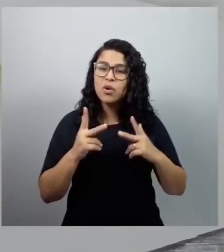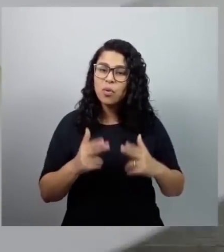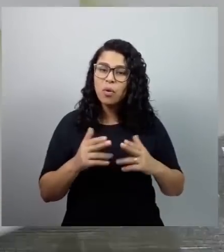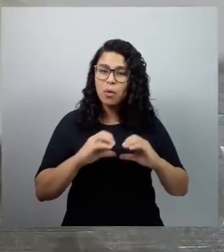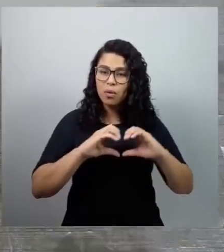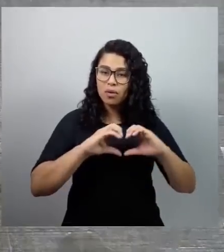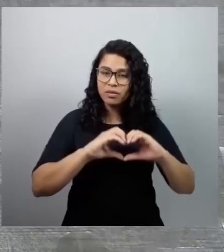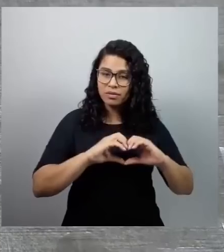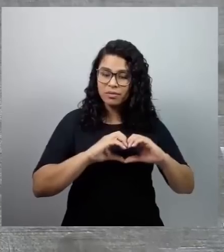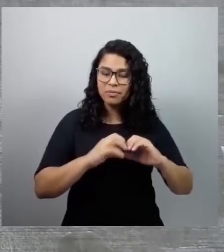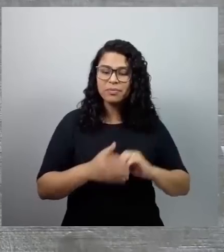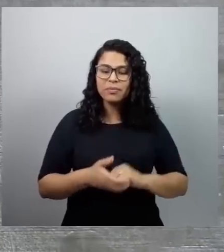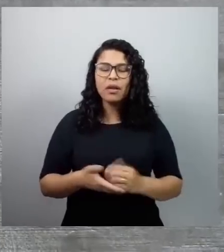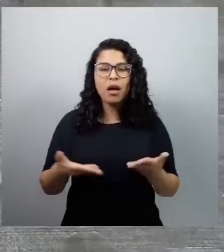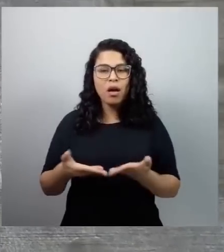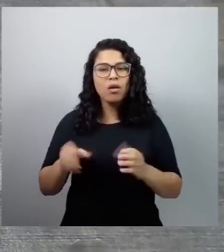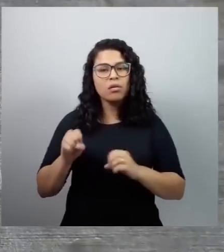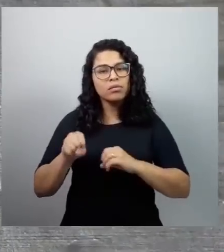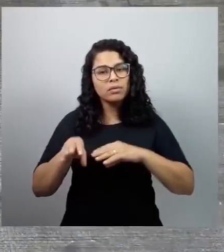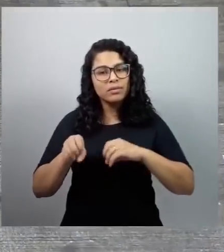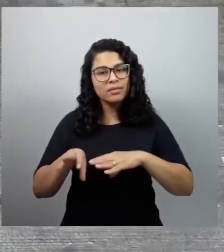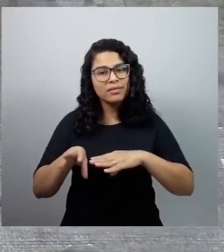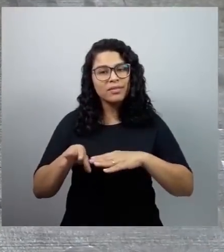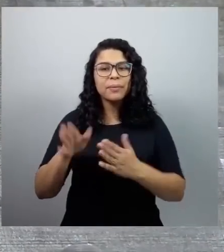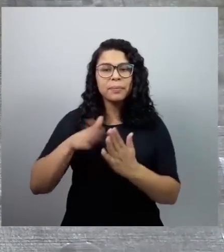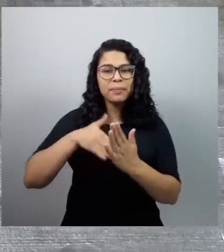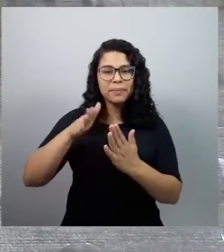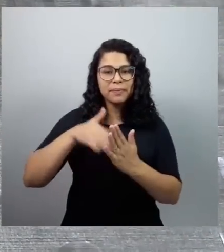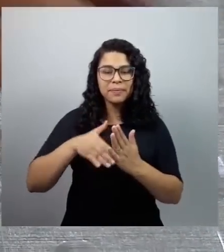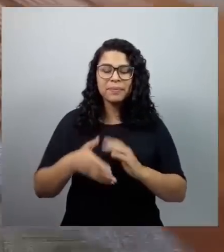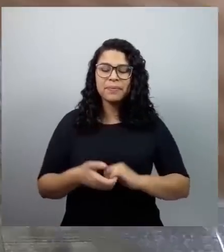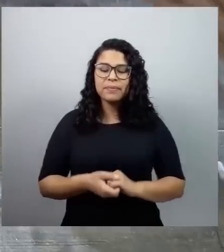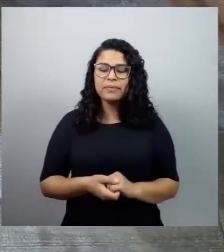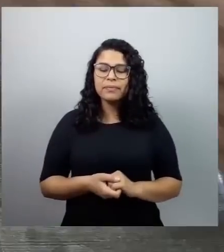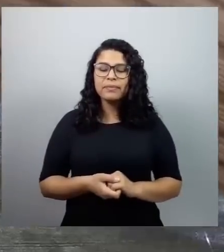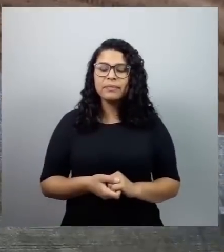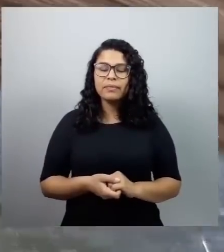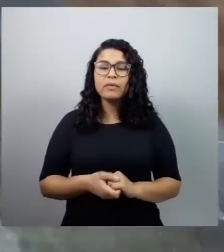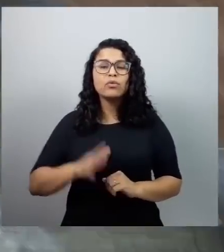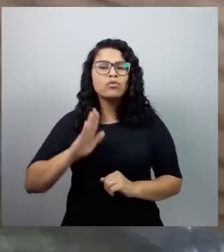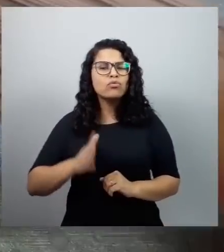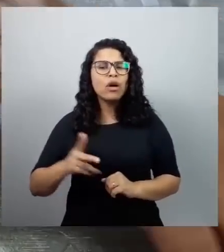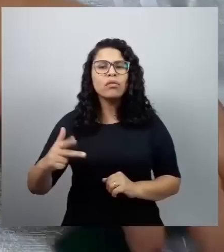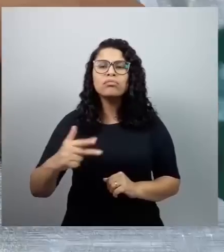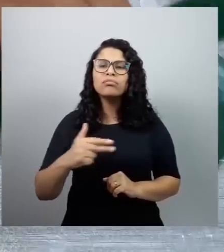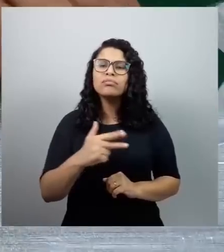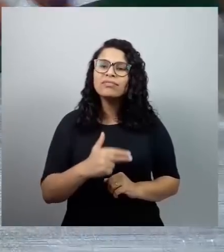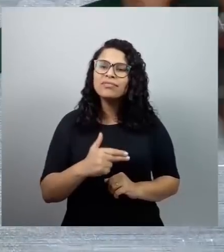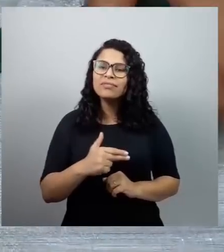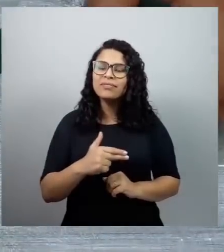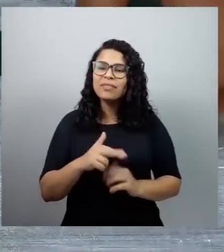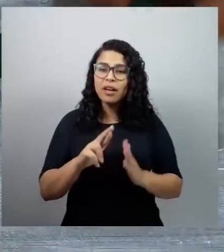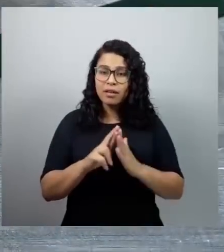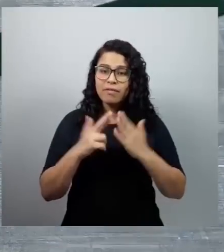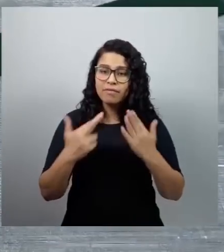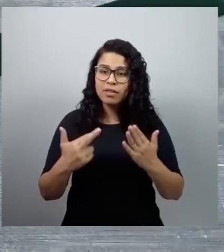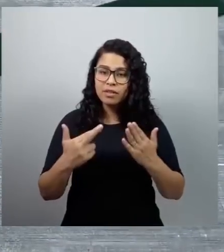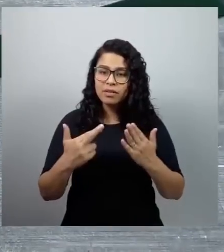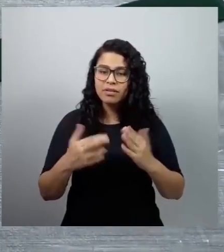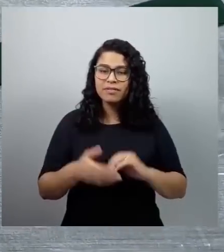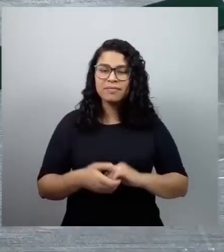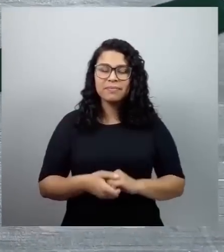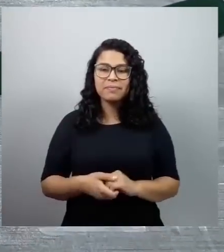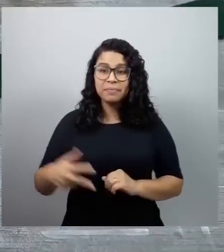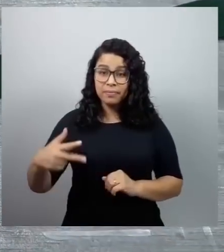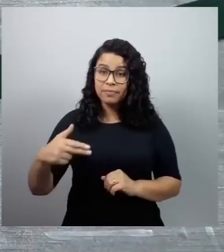tá? Esse também. Esse daqui eu vou ensinar como que vocês pintam. Então, já até recortei uns pedacinhos. Então, na folha de